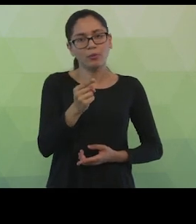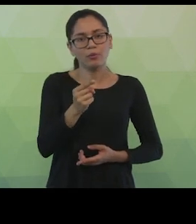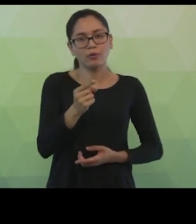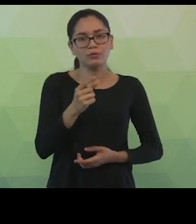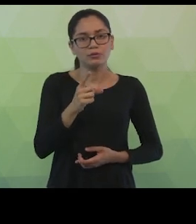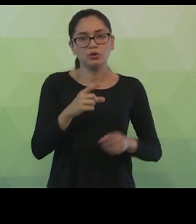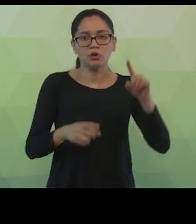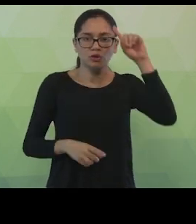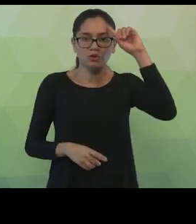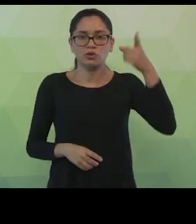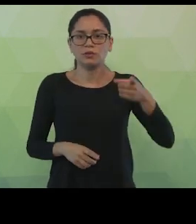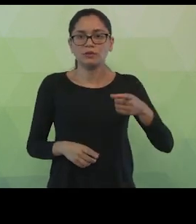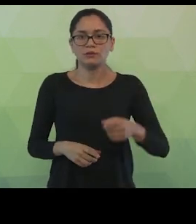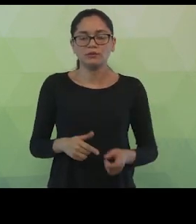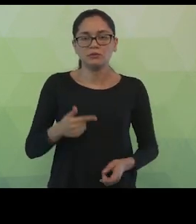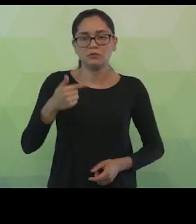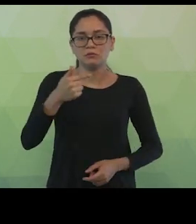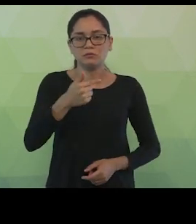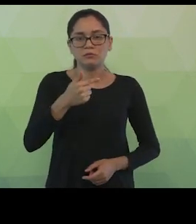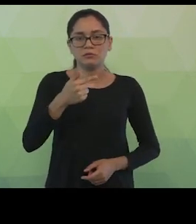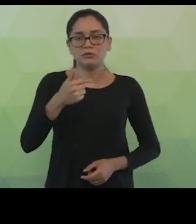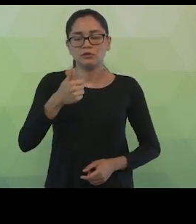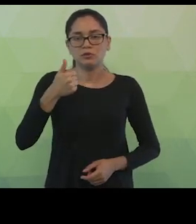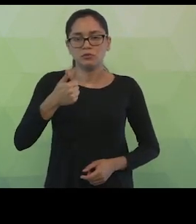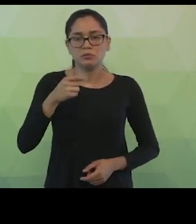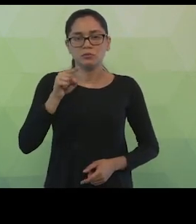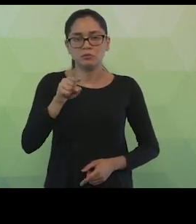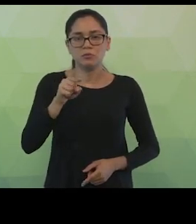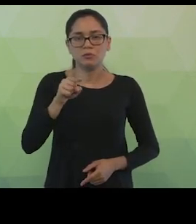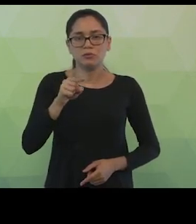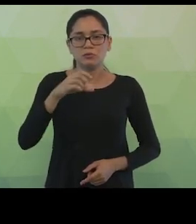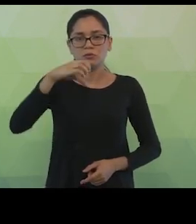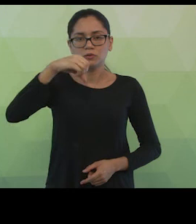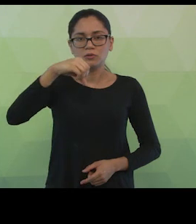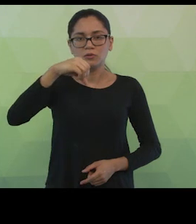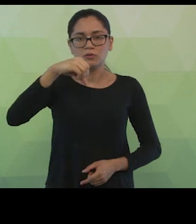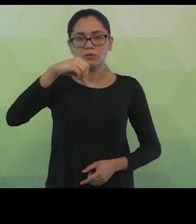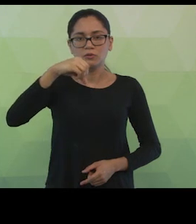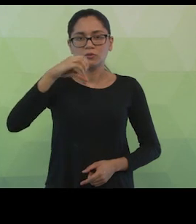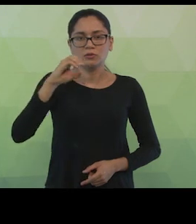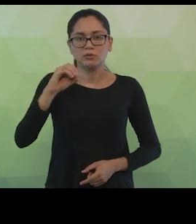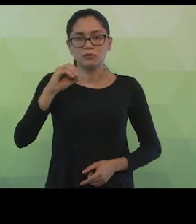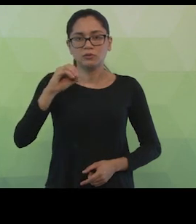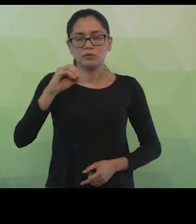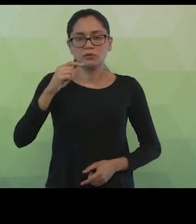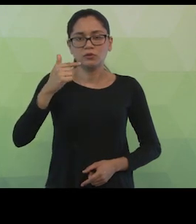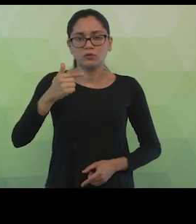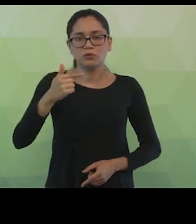8.000 dias equivalem a 21.90